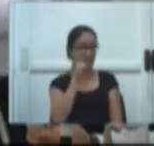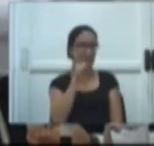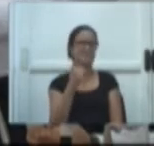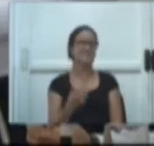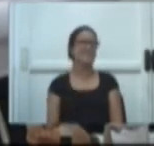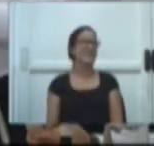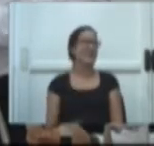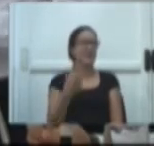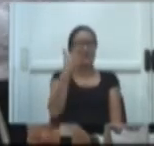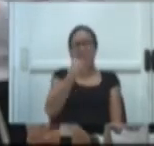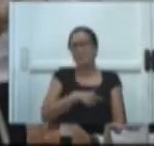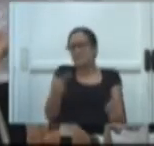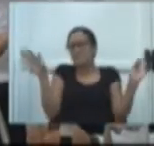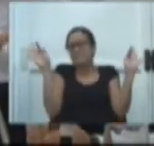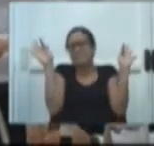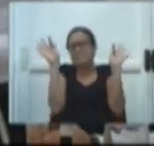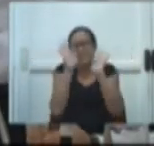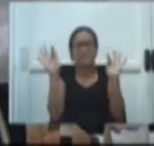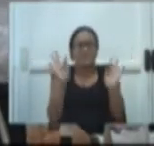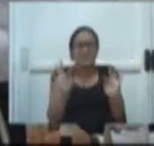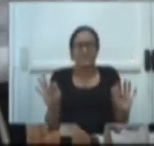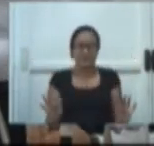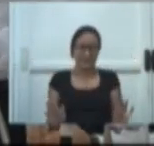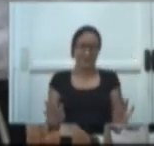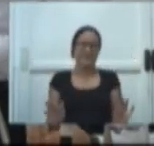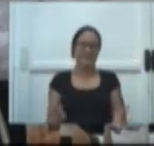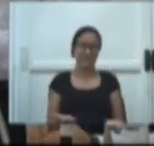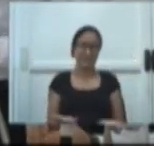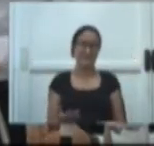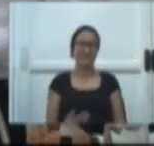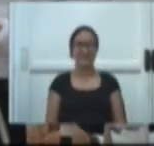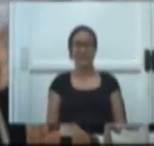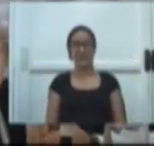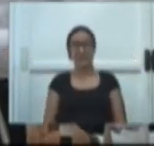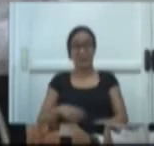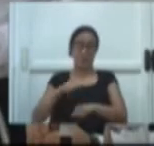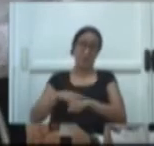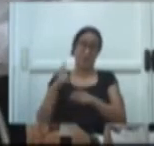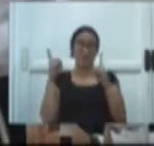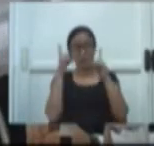estou muito feliz, né, por esse momento. Sei que o momento é grave, mas